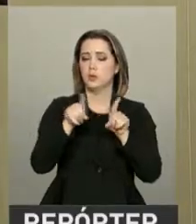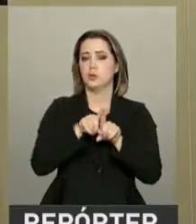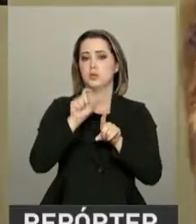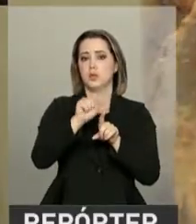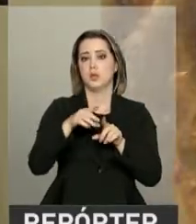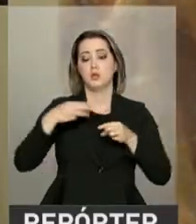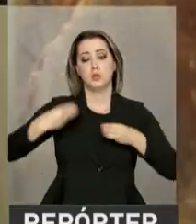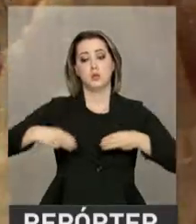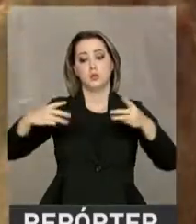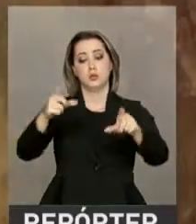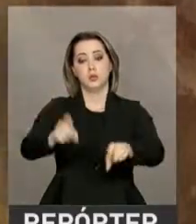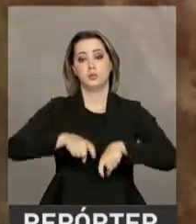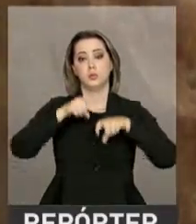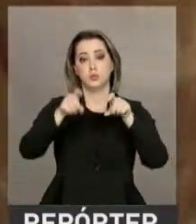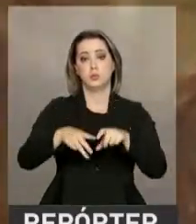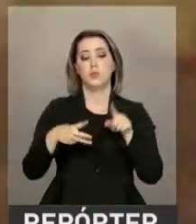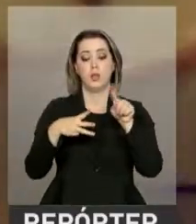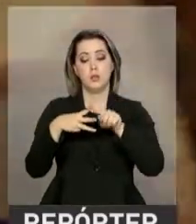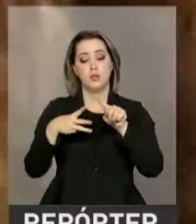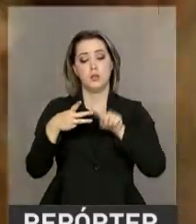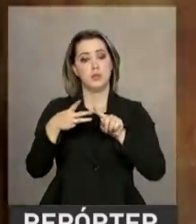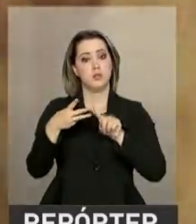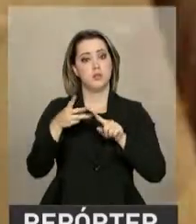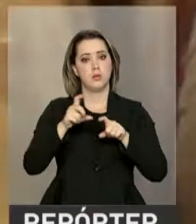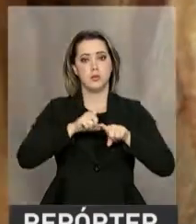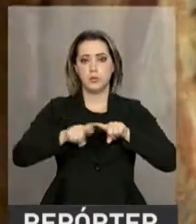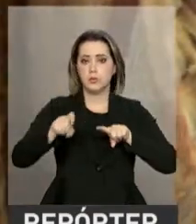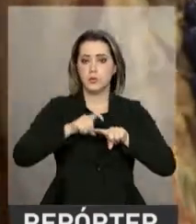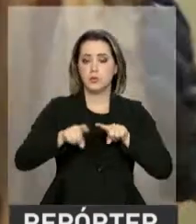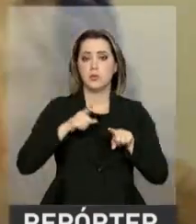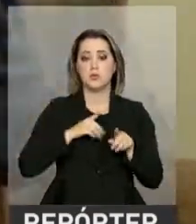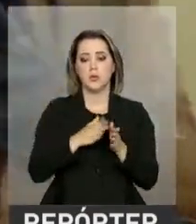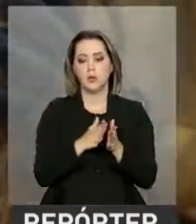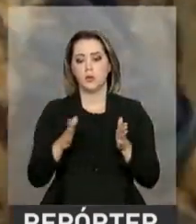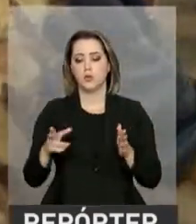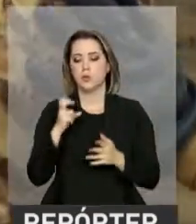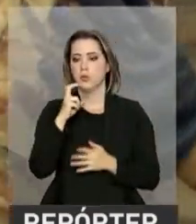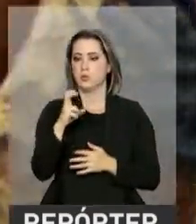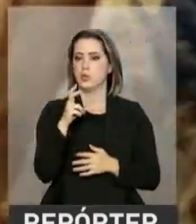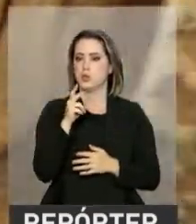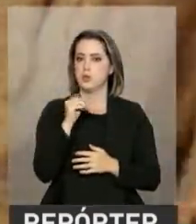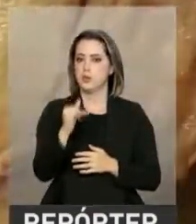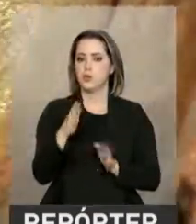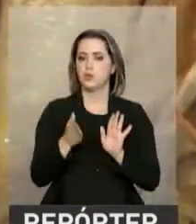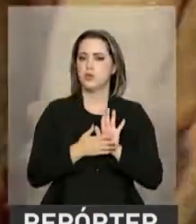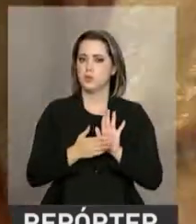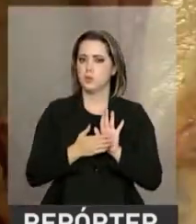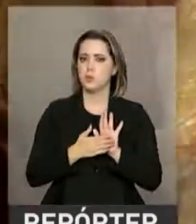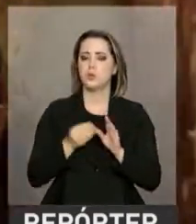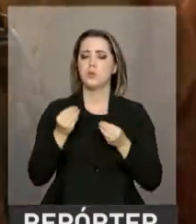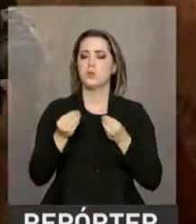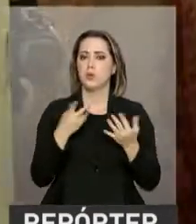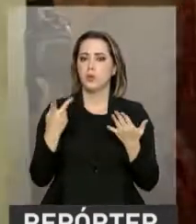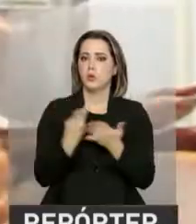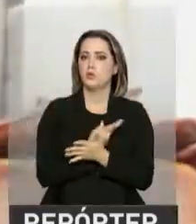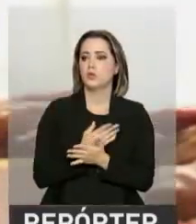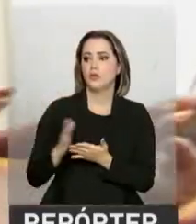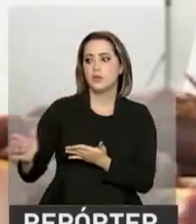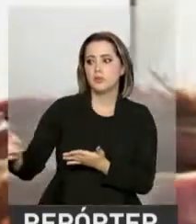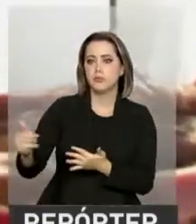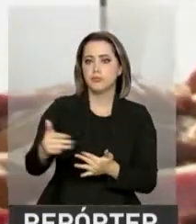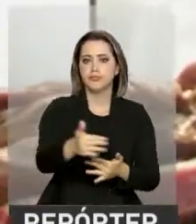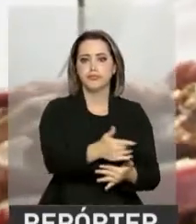Ramos, Transmite e Pecim, localizados no Paraná, têm um prazo de 5 dias para apresentar os procedimentos de recall.